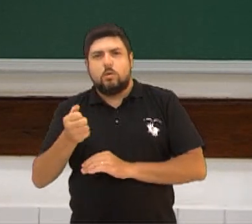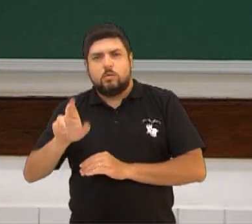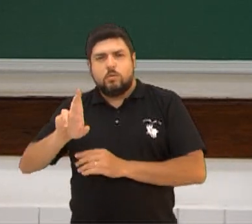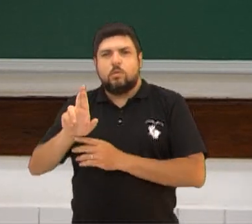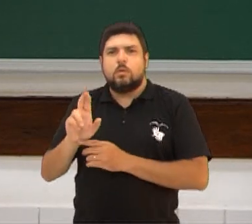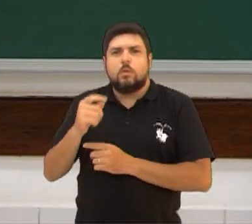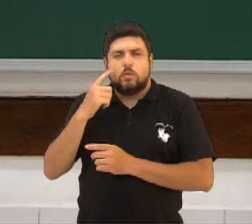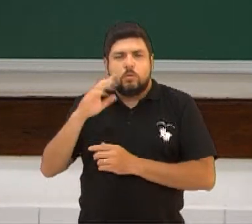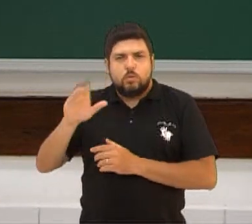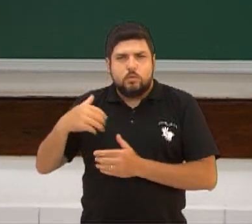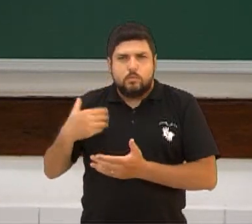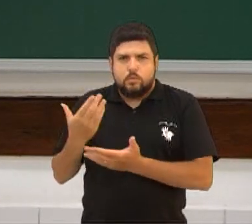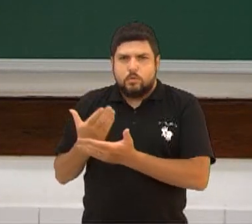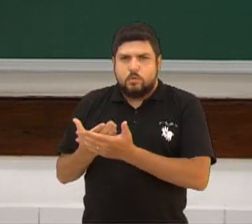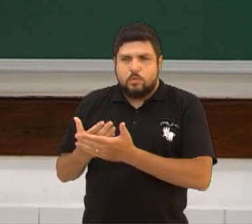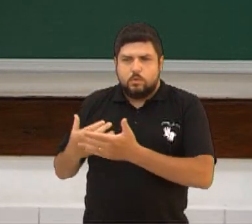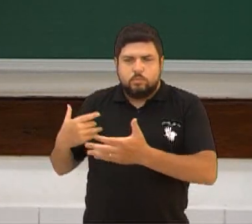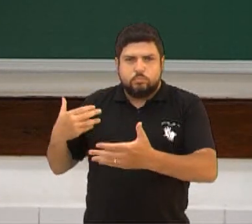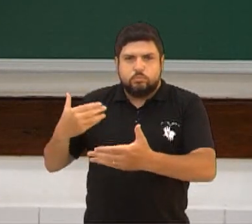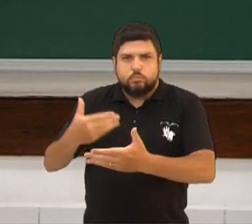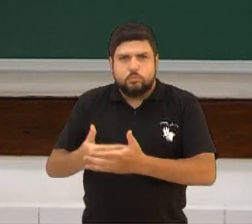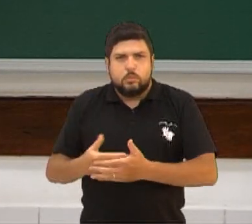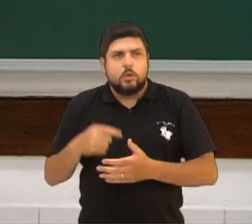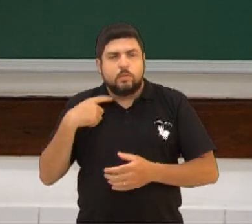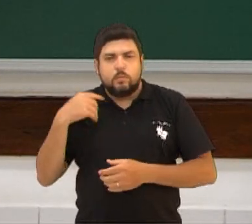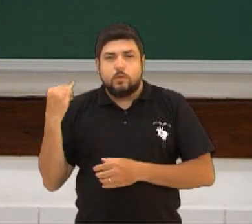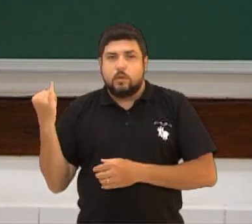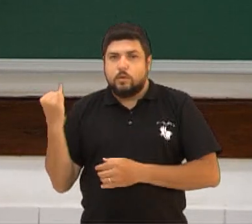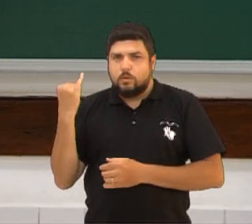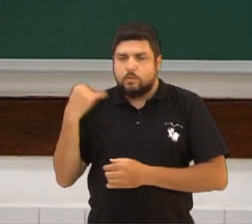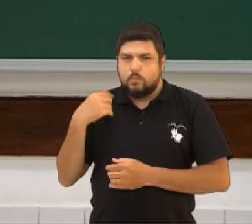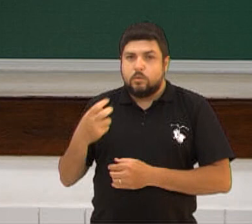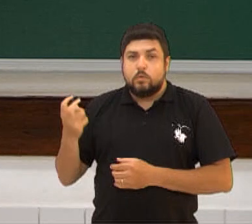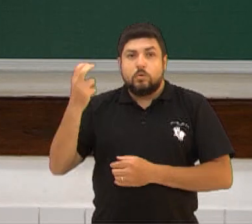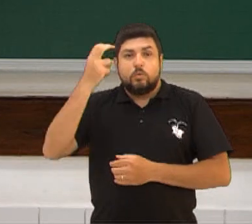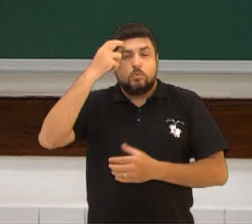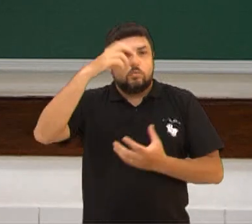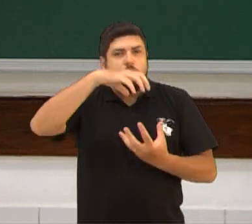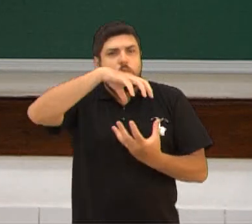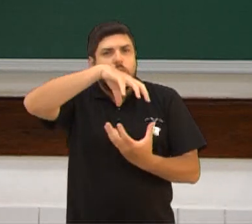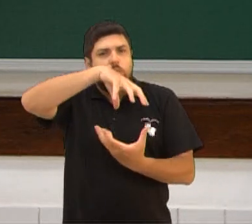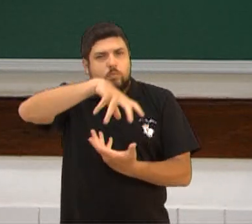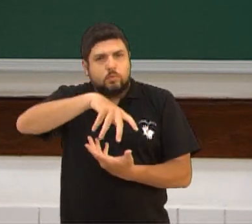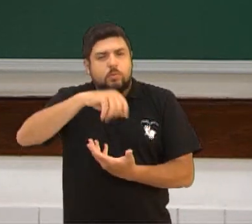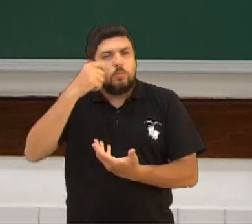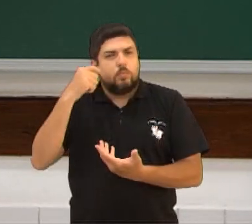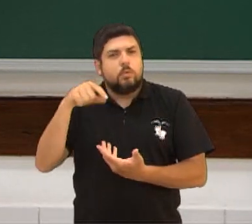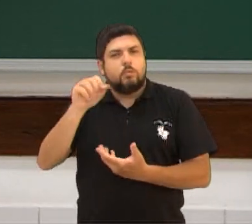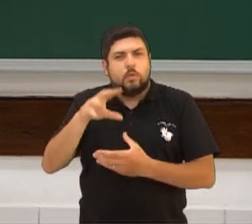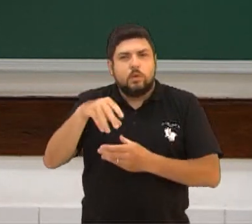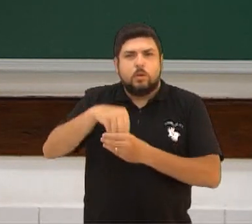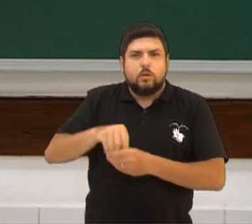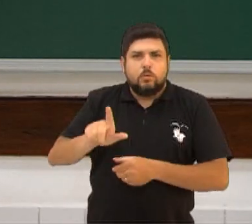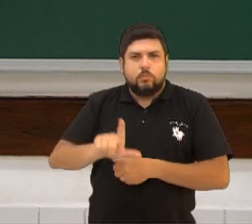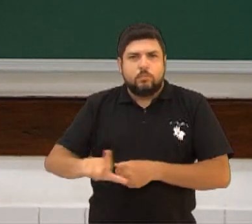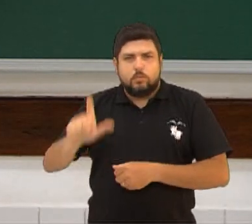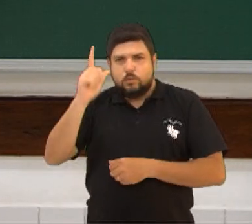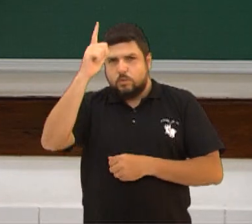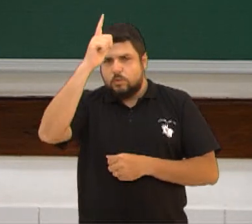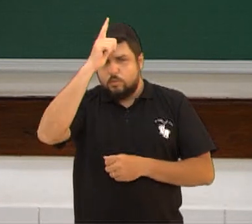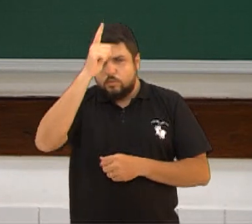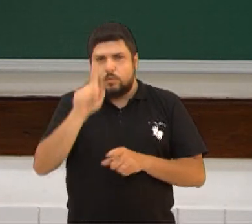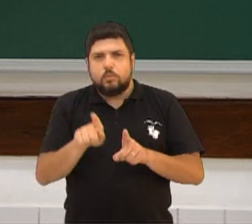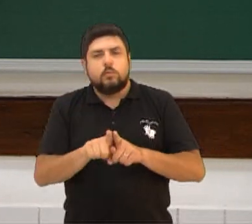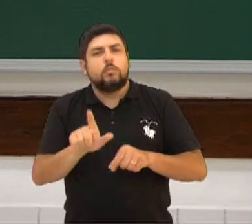2 aulas sobre ele, e sobre a importância que ele teve para a cultura mundial dentro da literatura alemã e